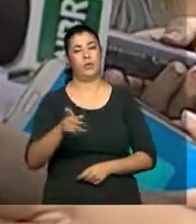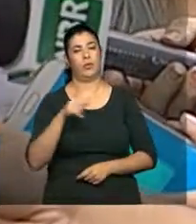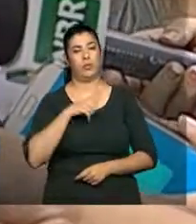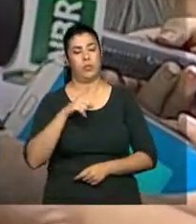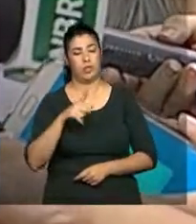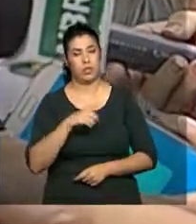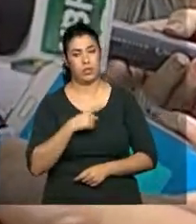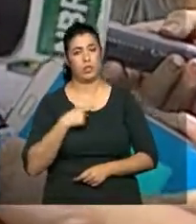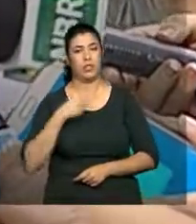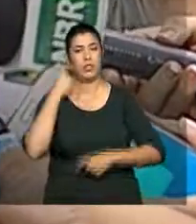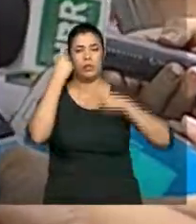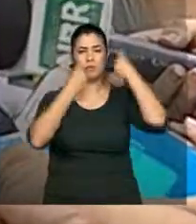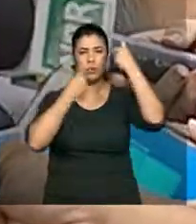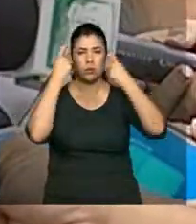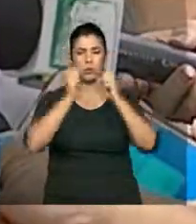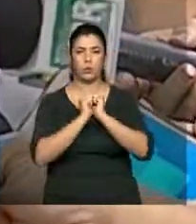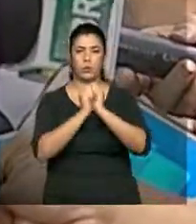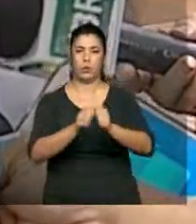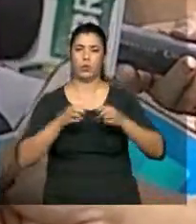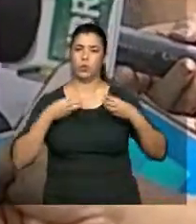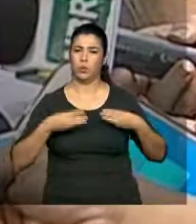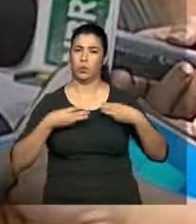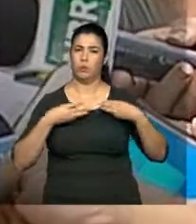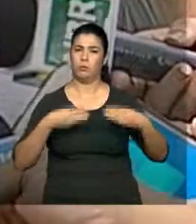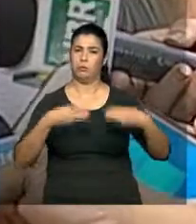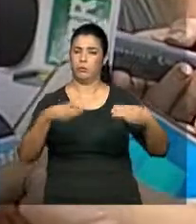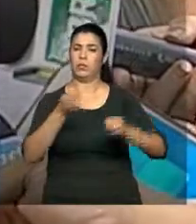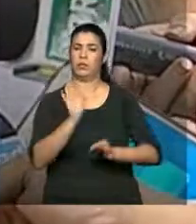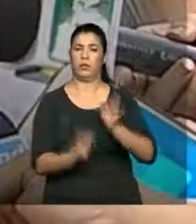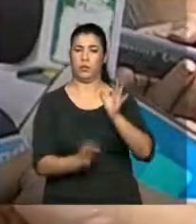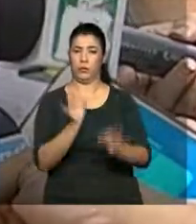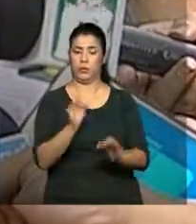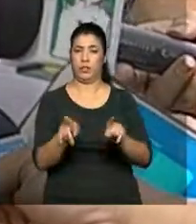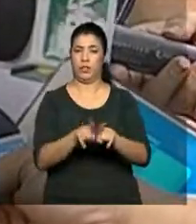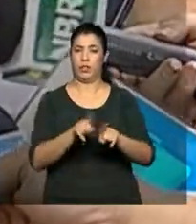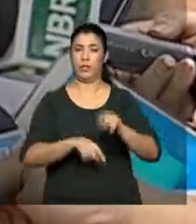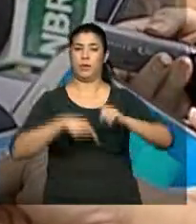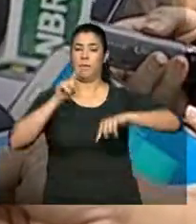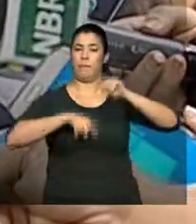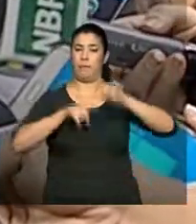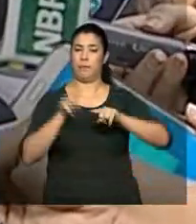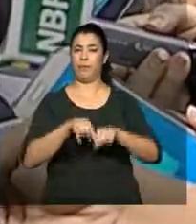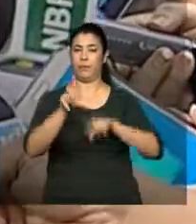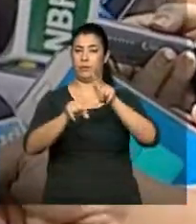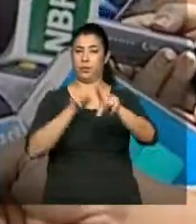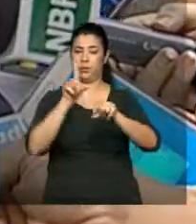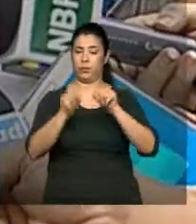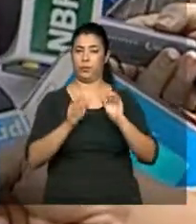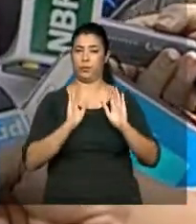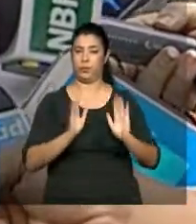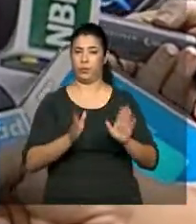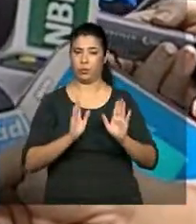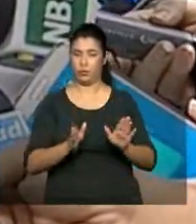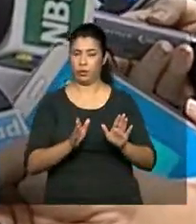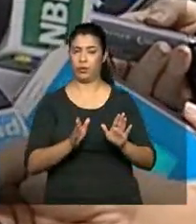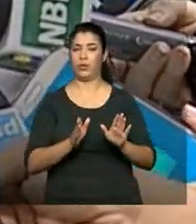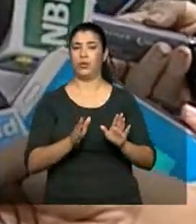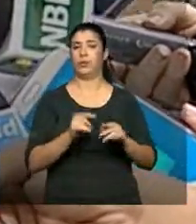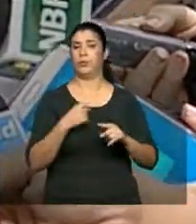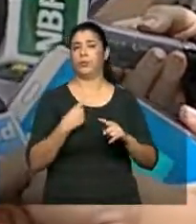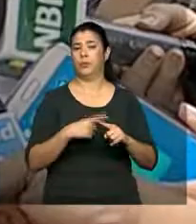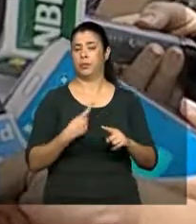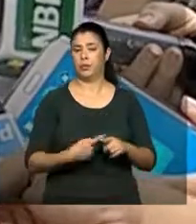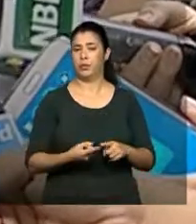com isto, o Ministério da Justiça tem políticas adotadas, entende, para a relação, porque os